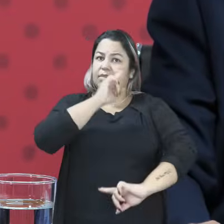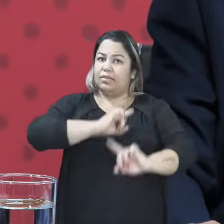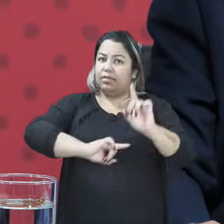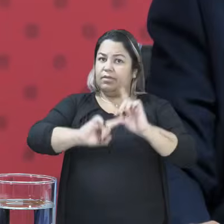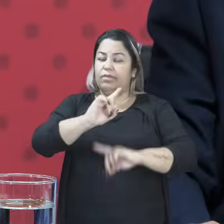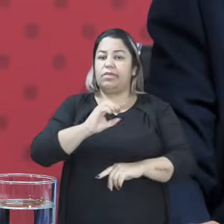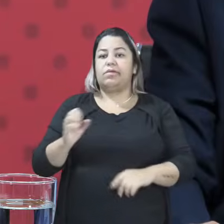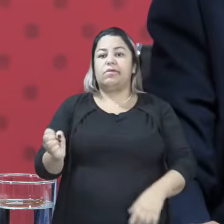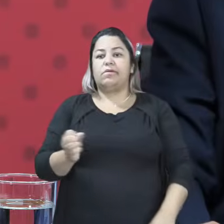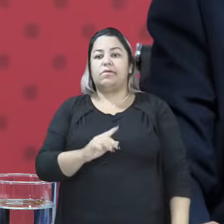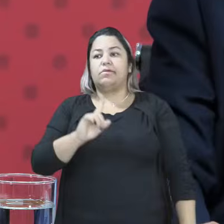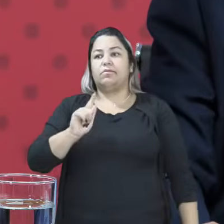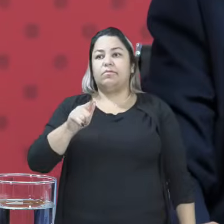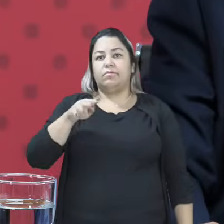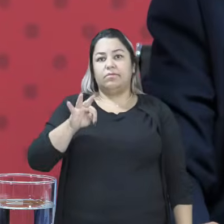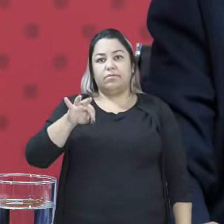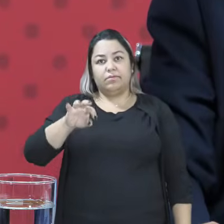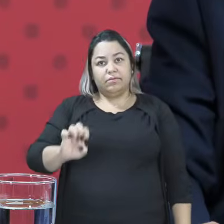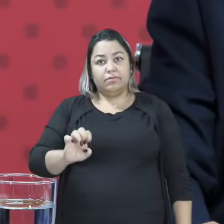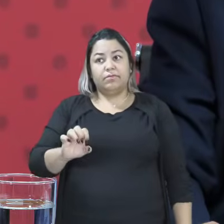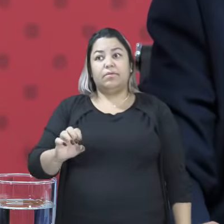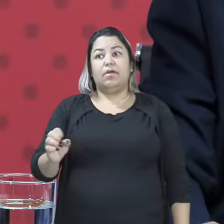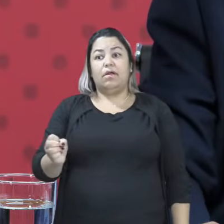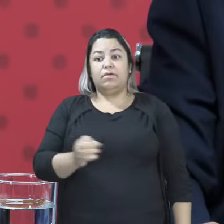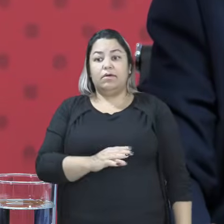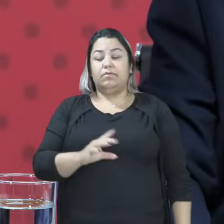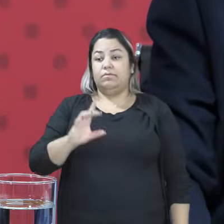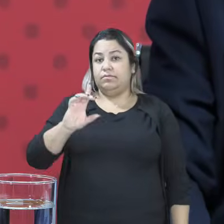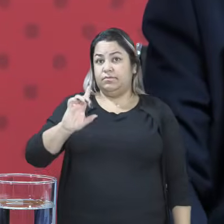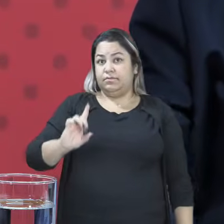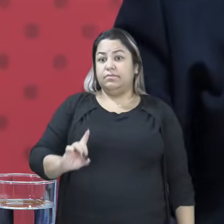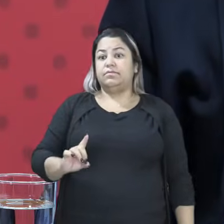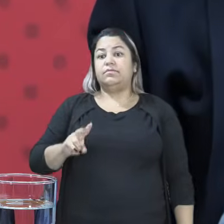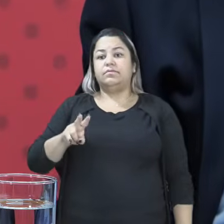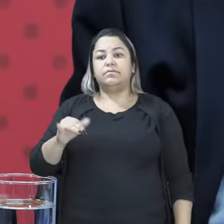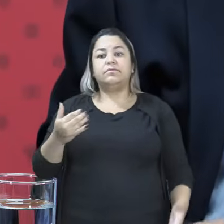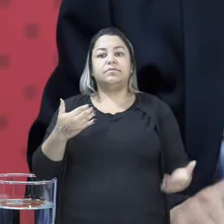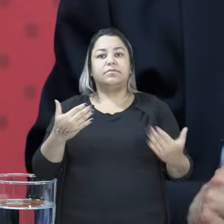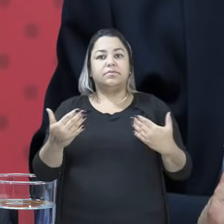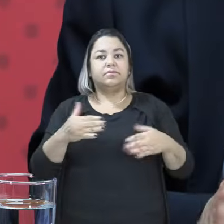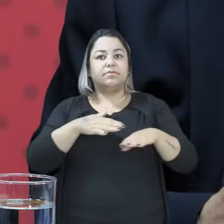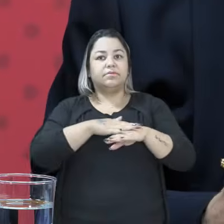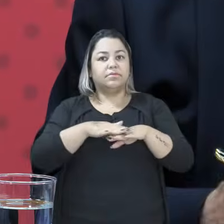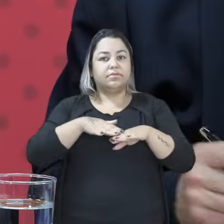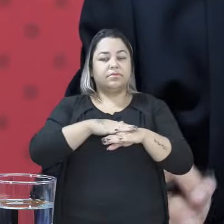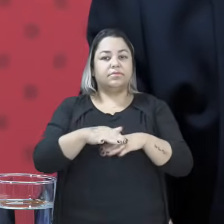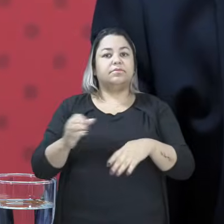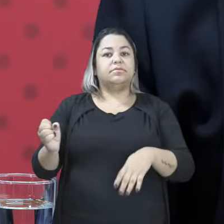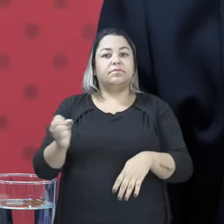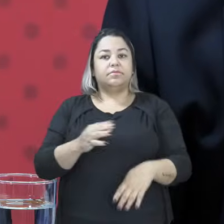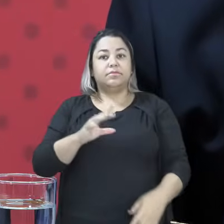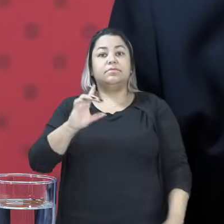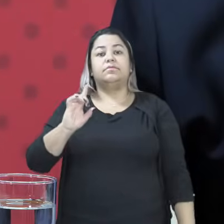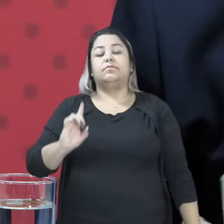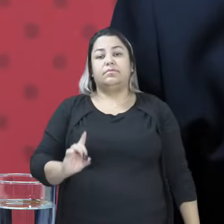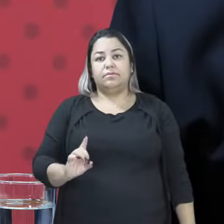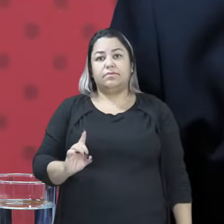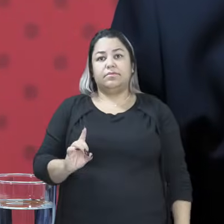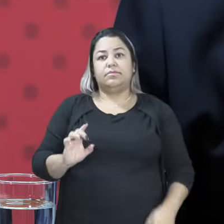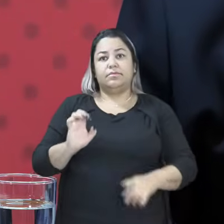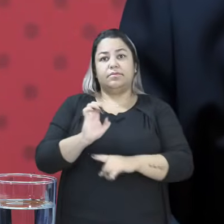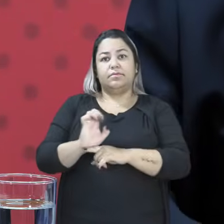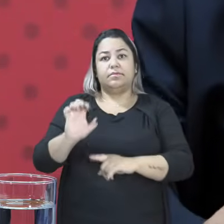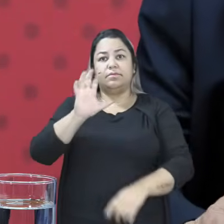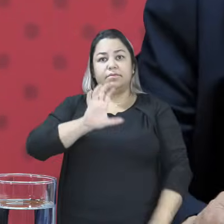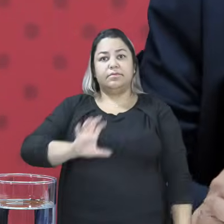GTE com a nova direção. Esse novo GTE vai dialogar com as novas direções nos estados, e